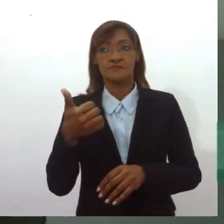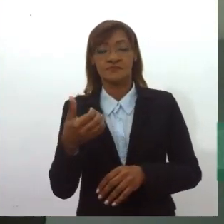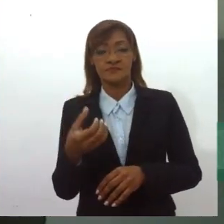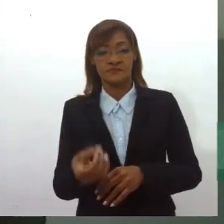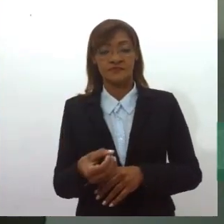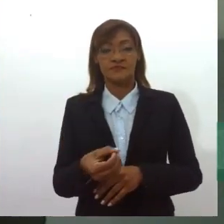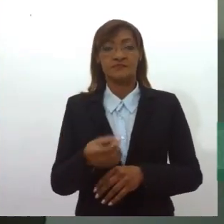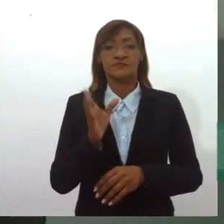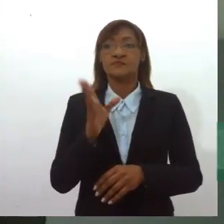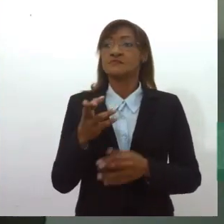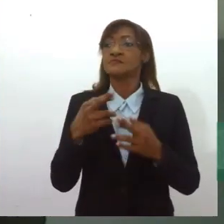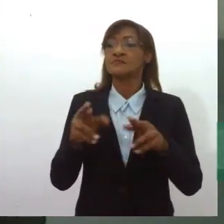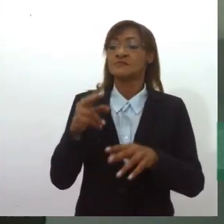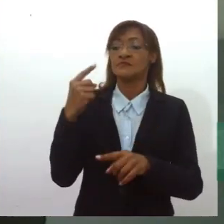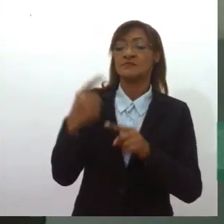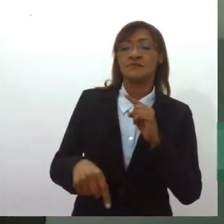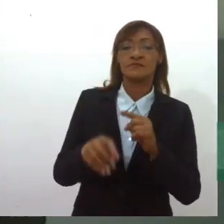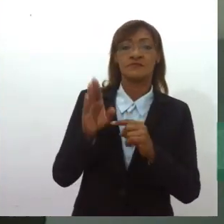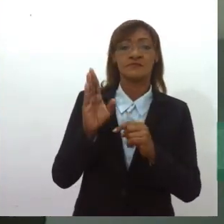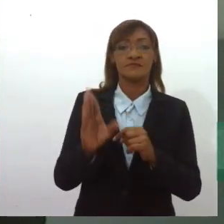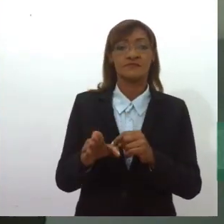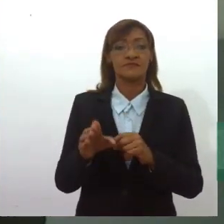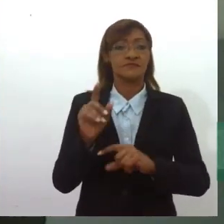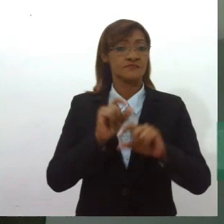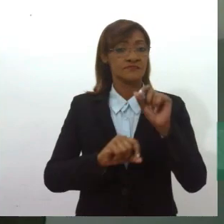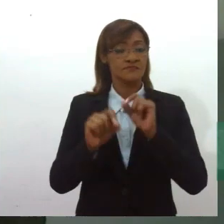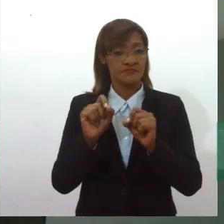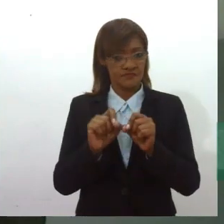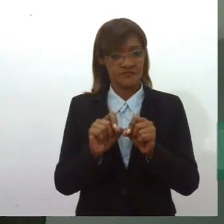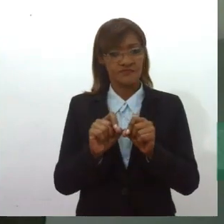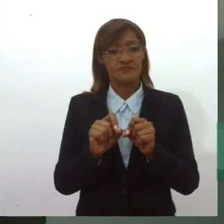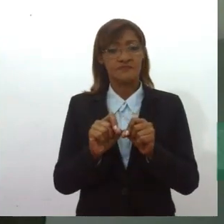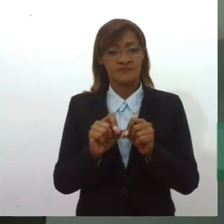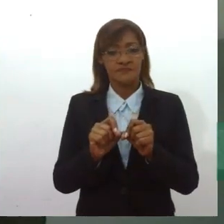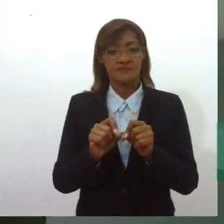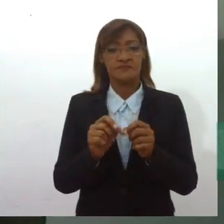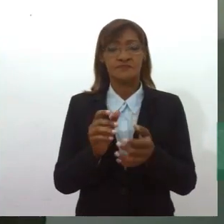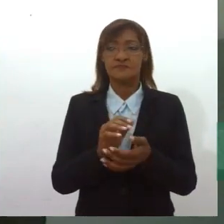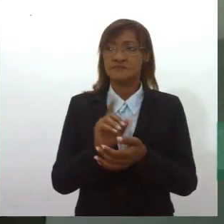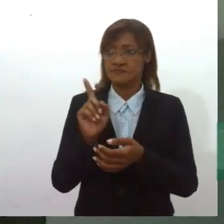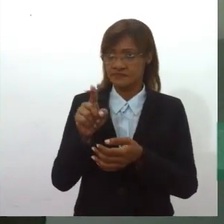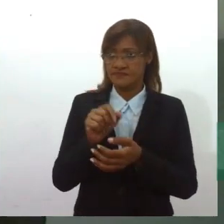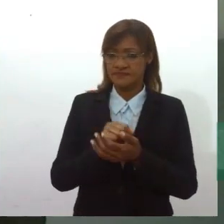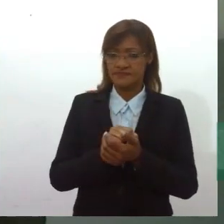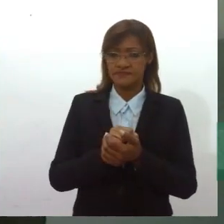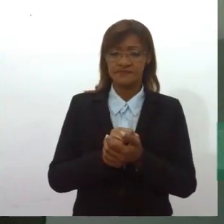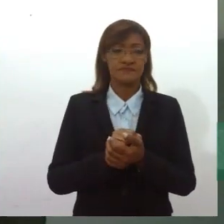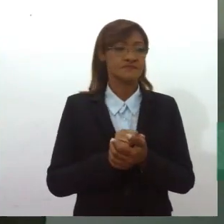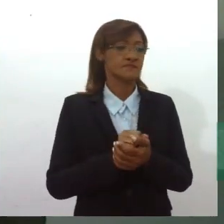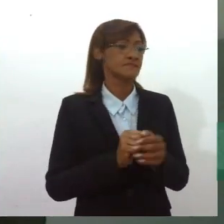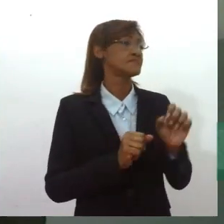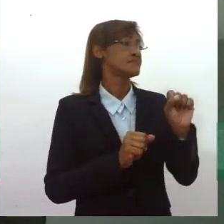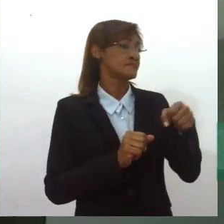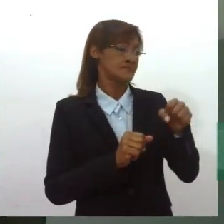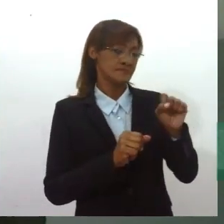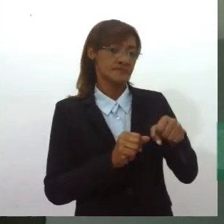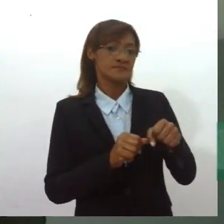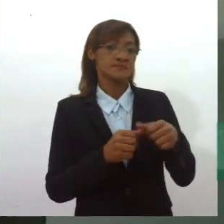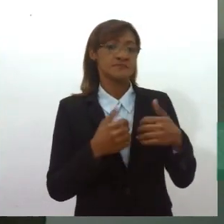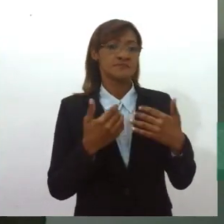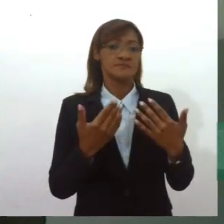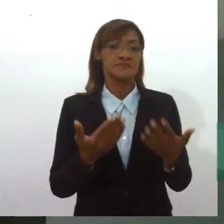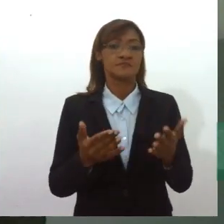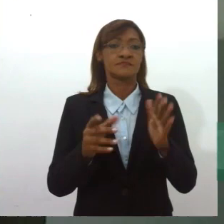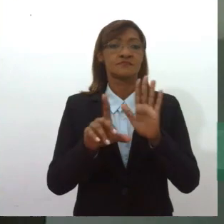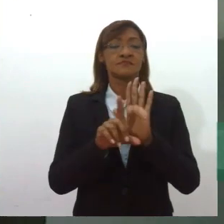viria eliminar os últimos resquícios aí dessa lógica Exatamente Essa é essa é uma